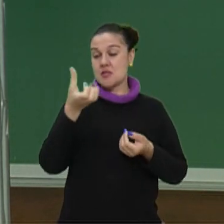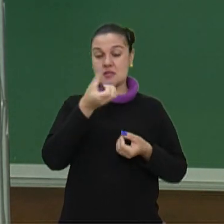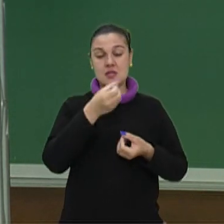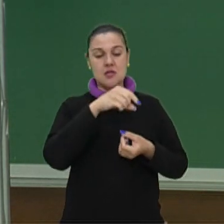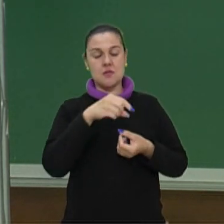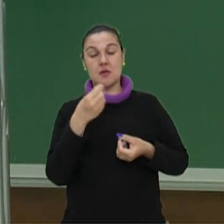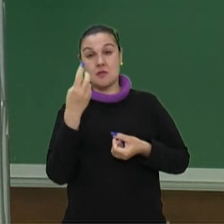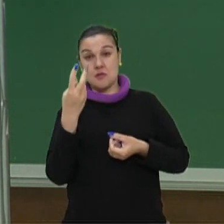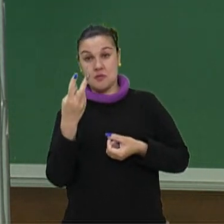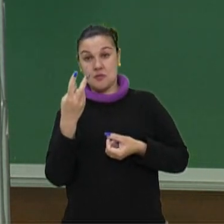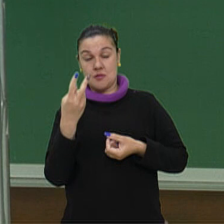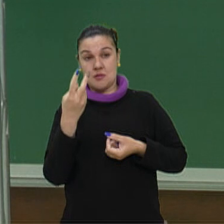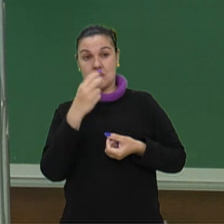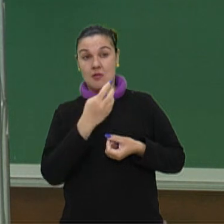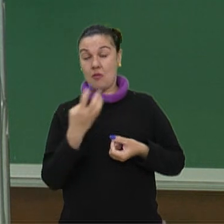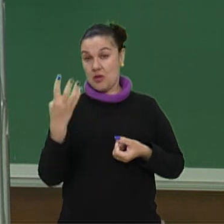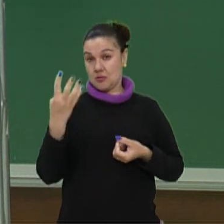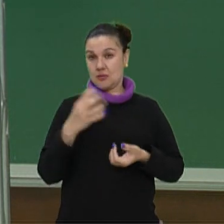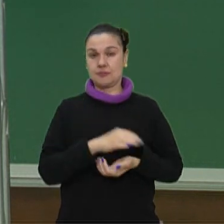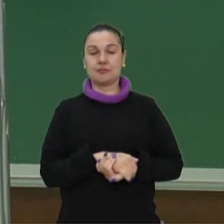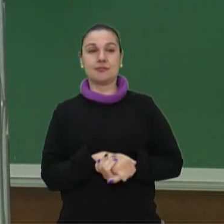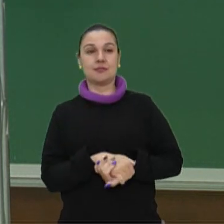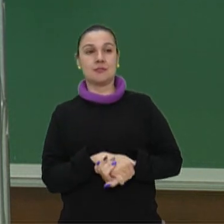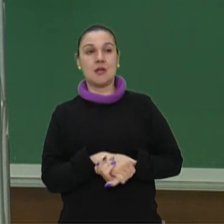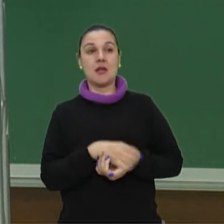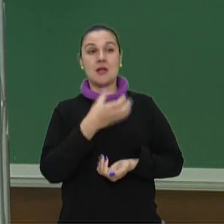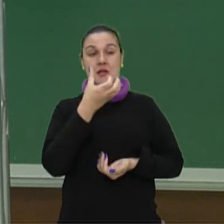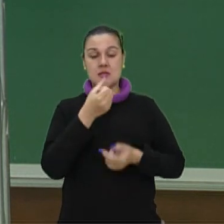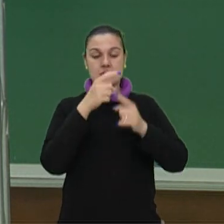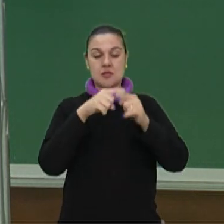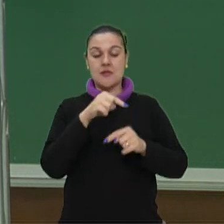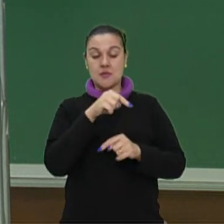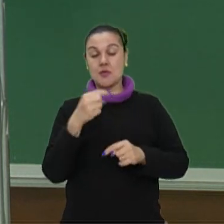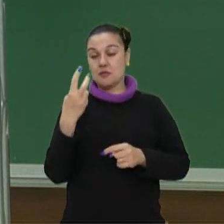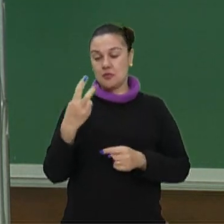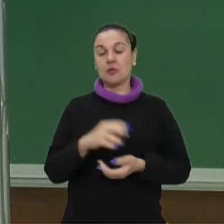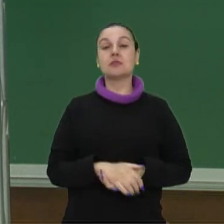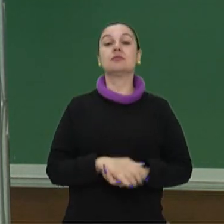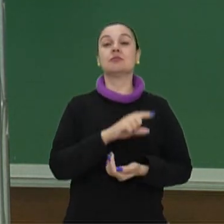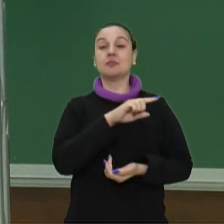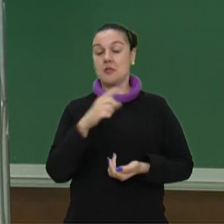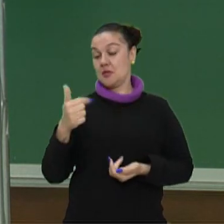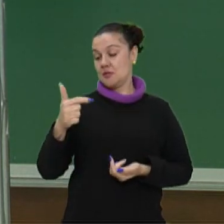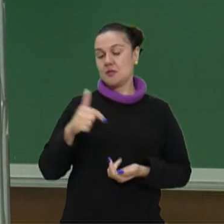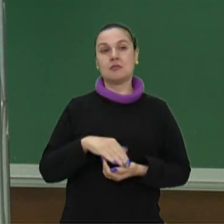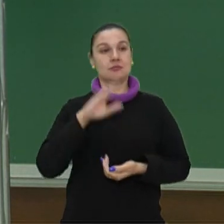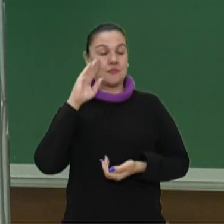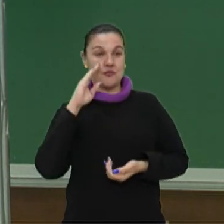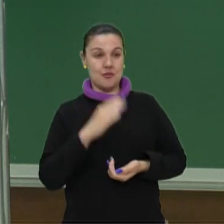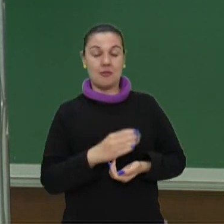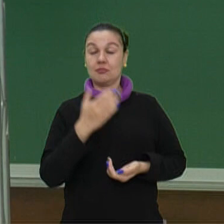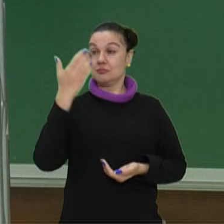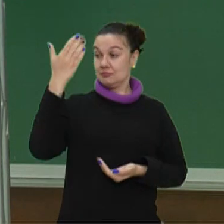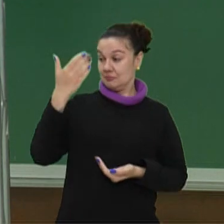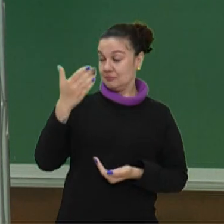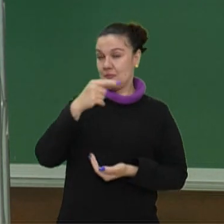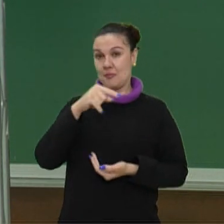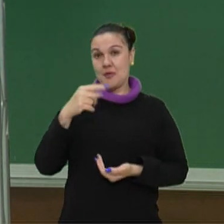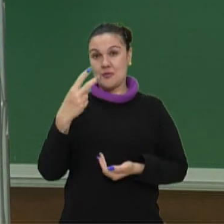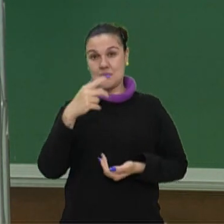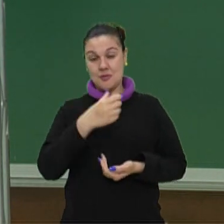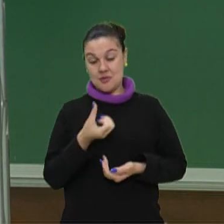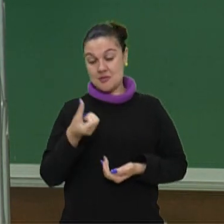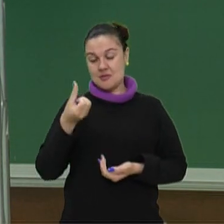menos 2. 6 menos 2 dá 4. E 6 vezes menos 2, menos 12. Então, menos 2 e 6 são